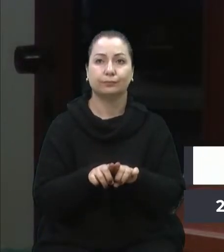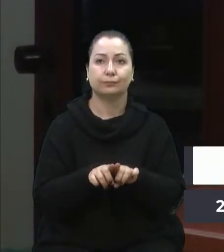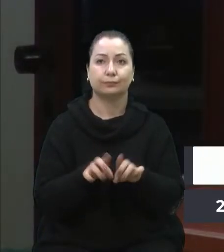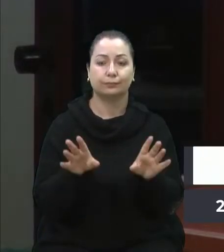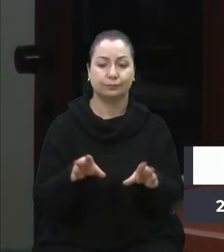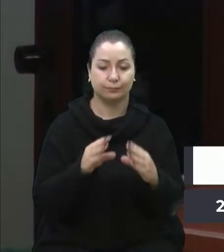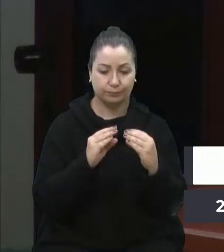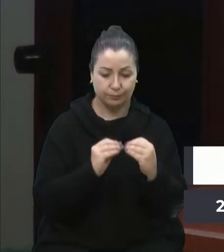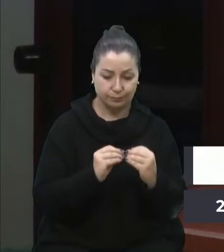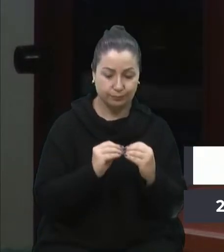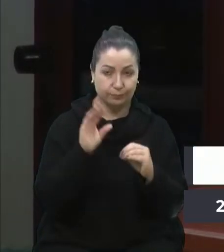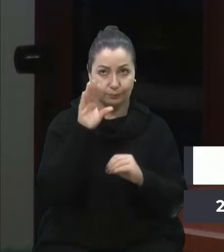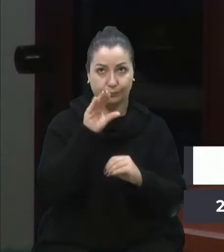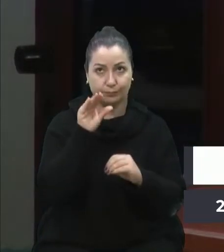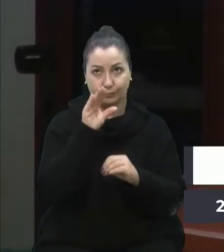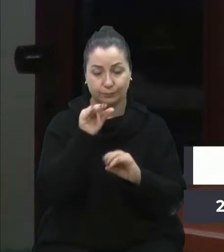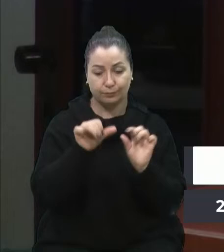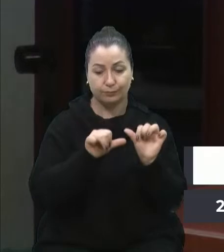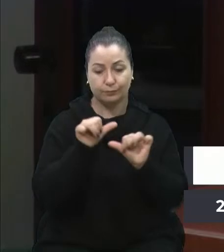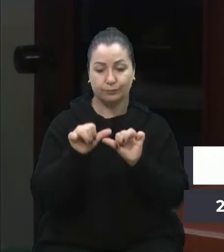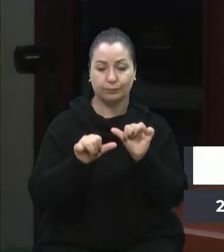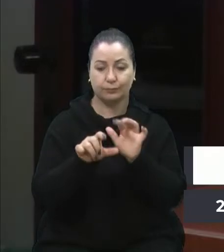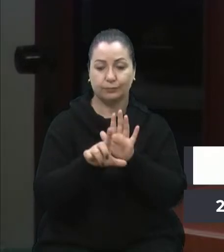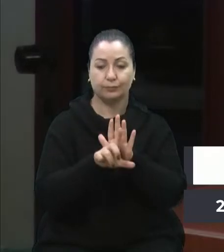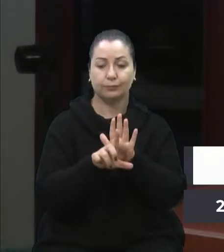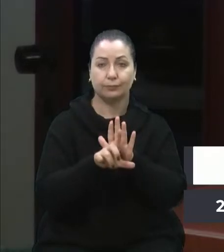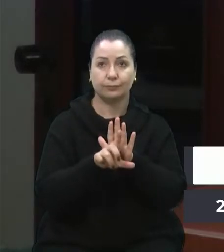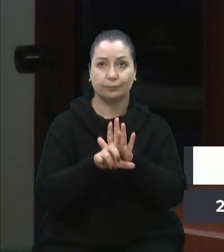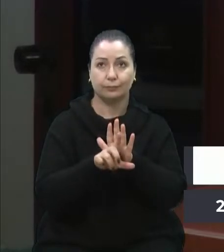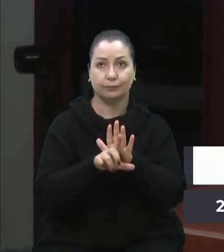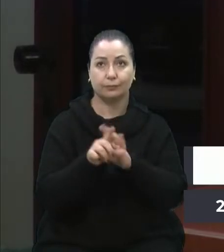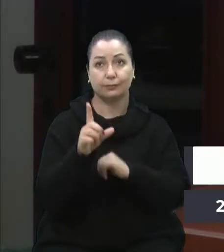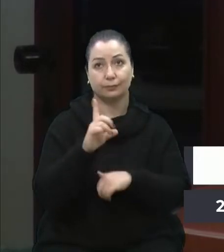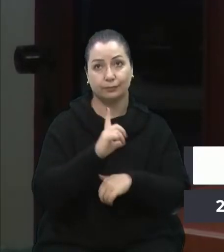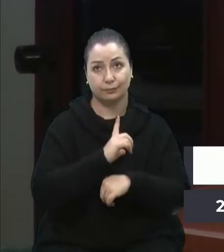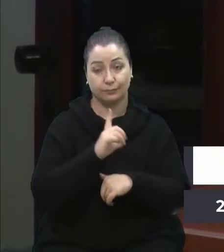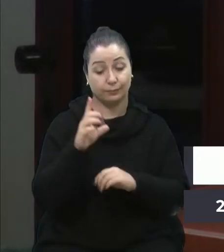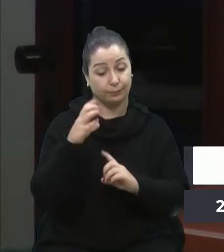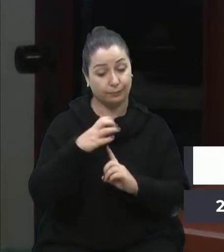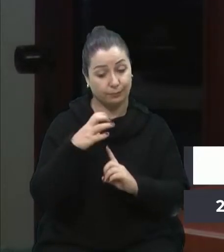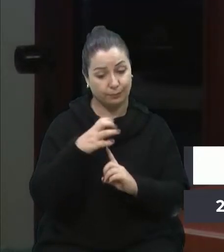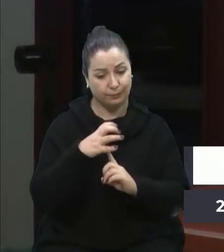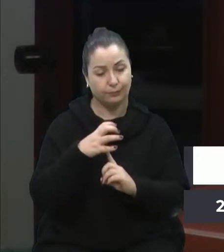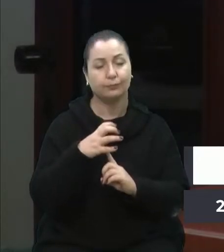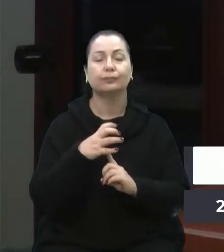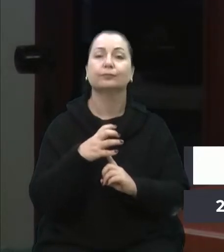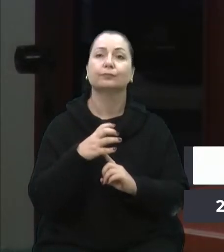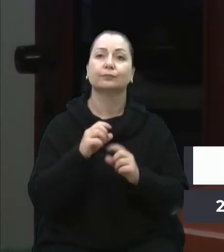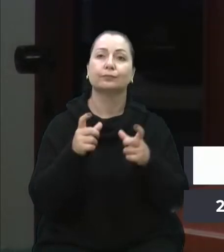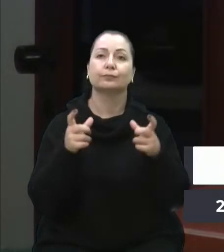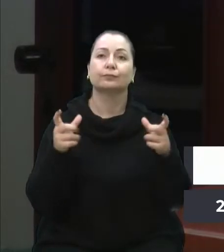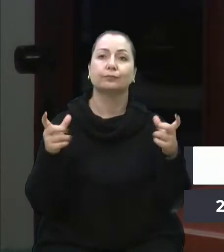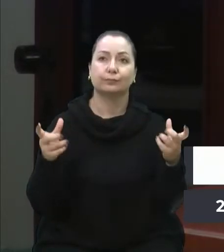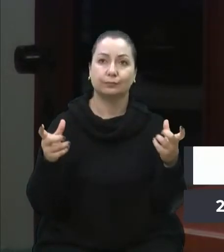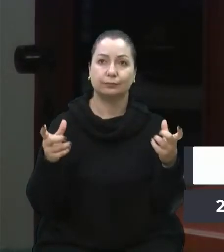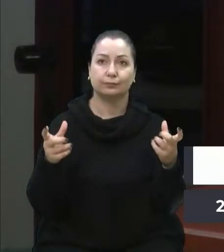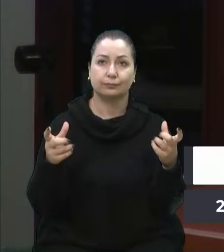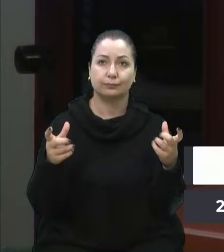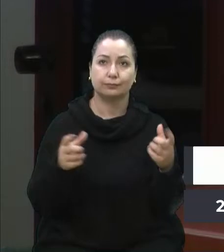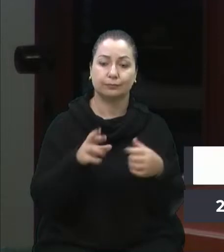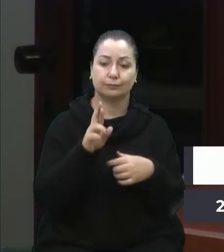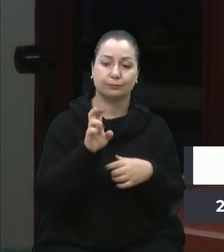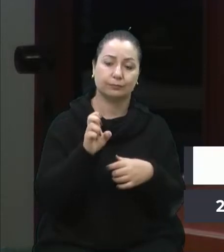Conclui, observando que a alteração da legislação vigente terá como efeito a ampliação da